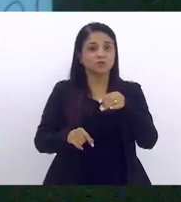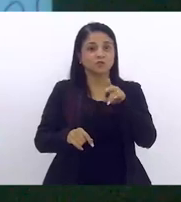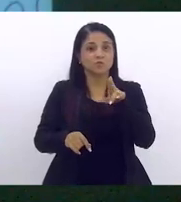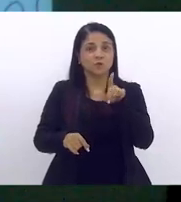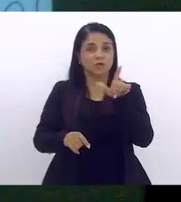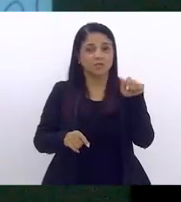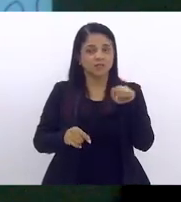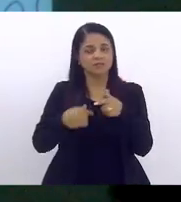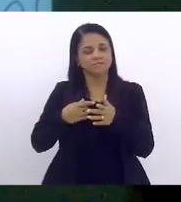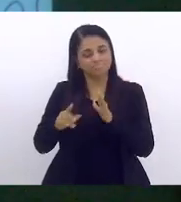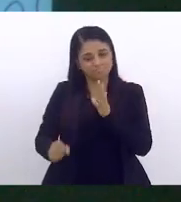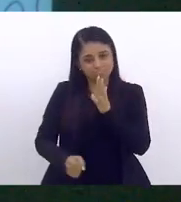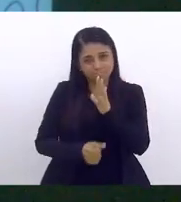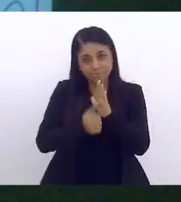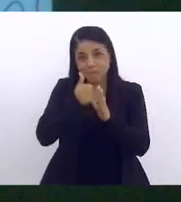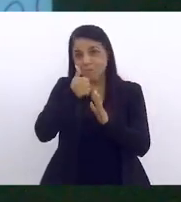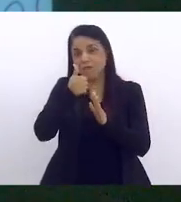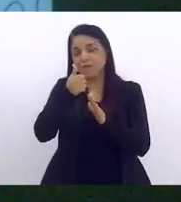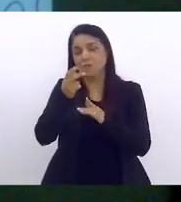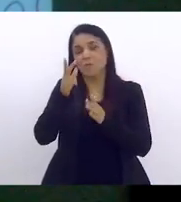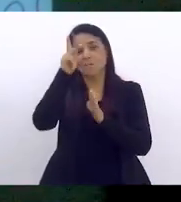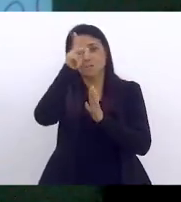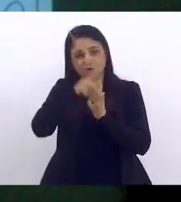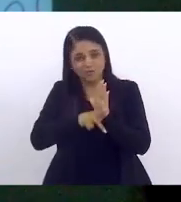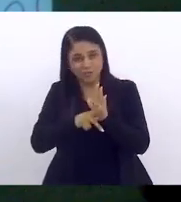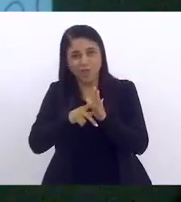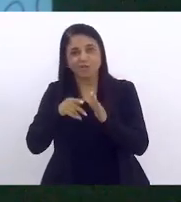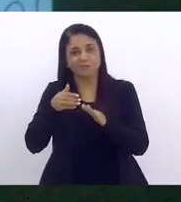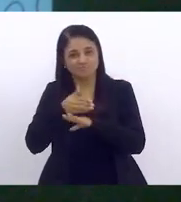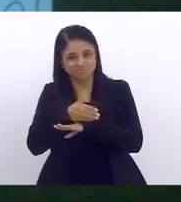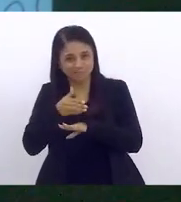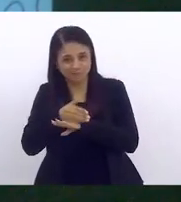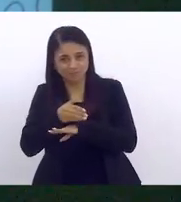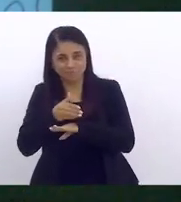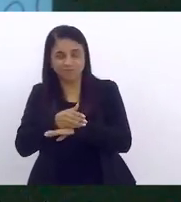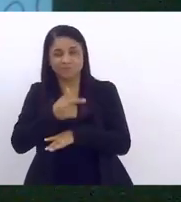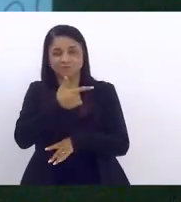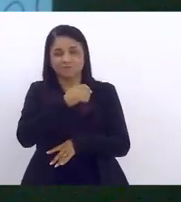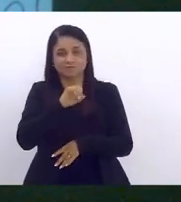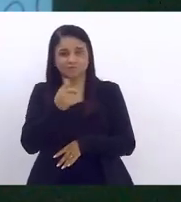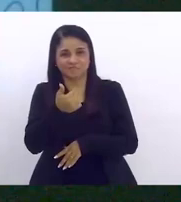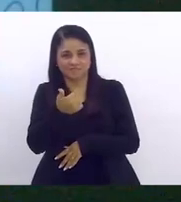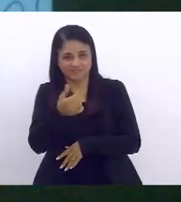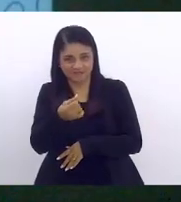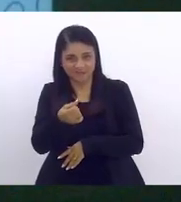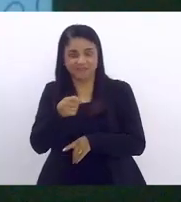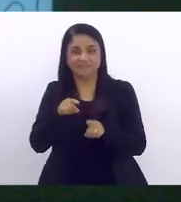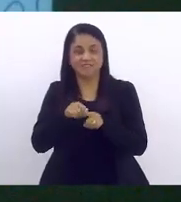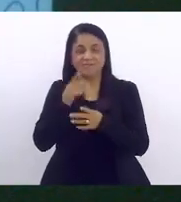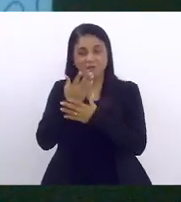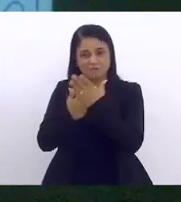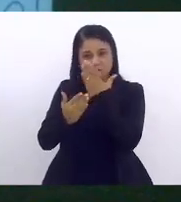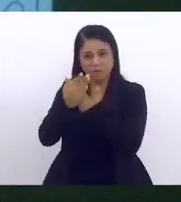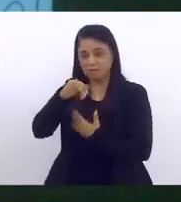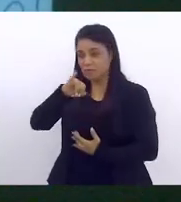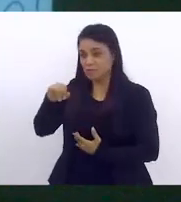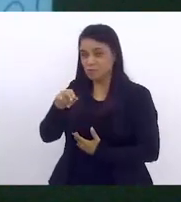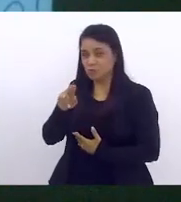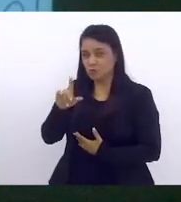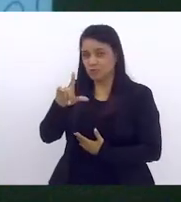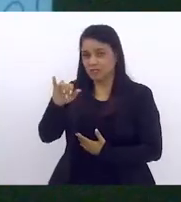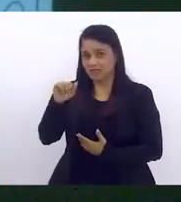construção do primeiro projeto, esse de 2016. Teve as mãos da Juliana Cândido